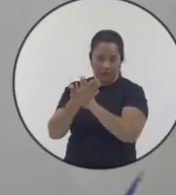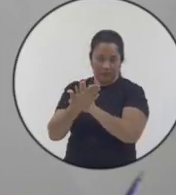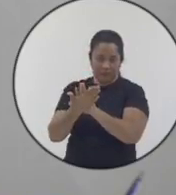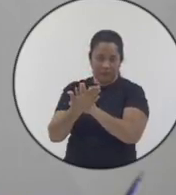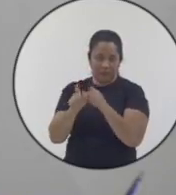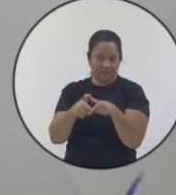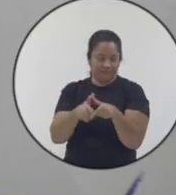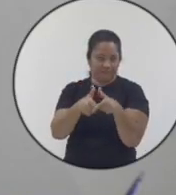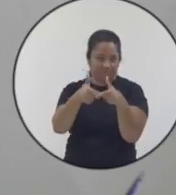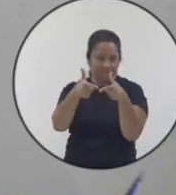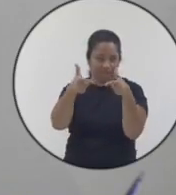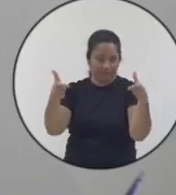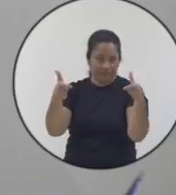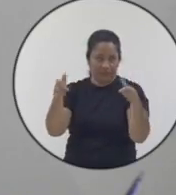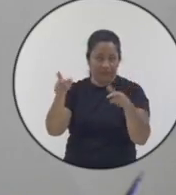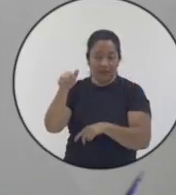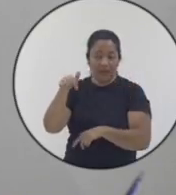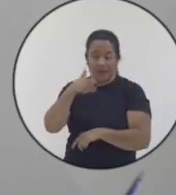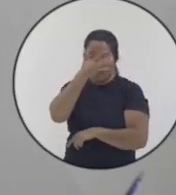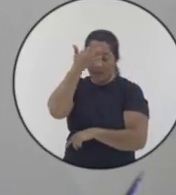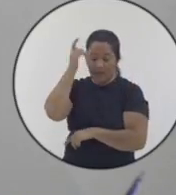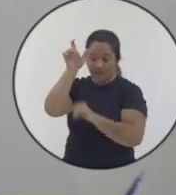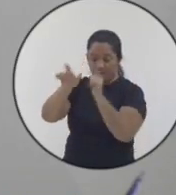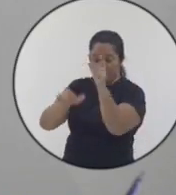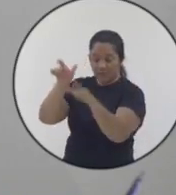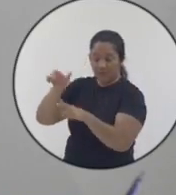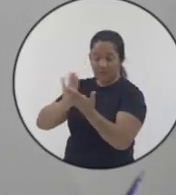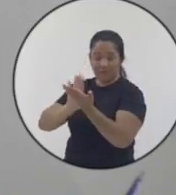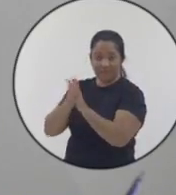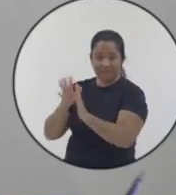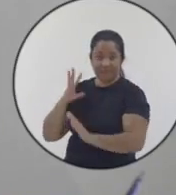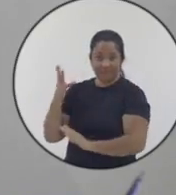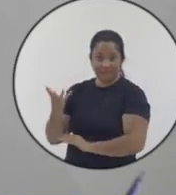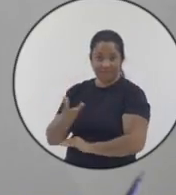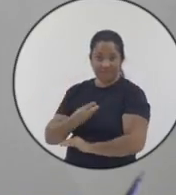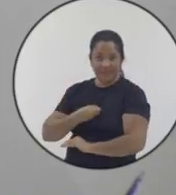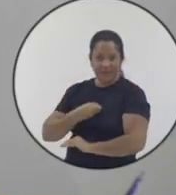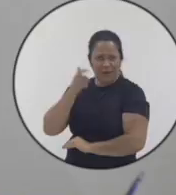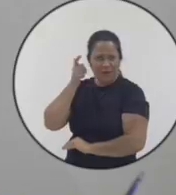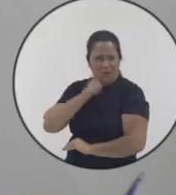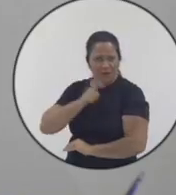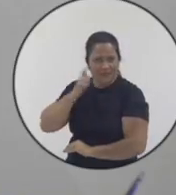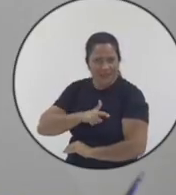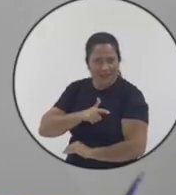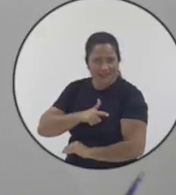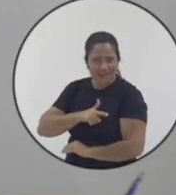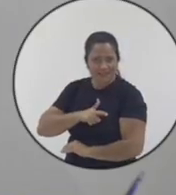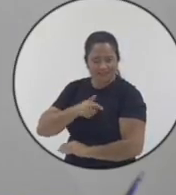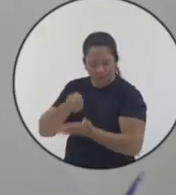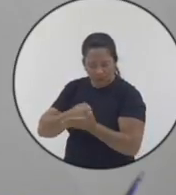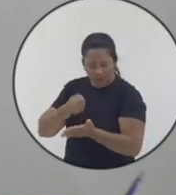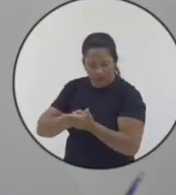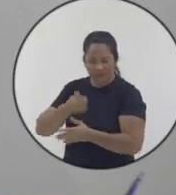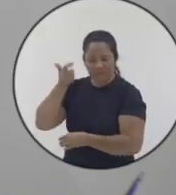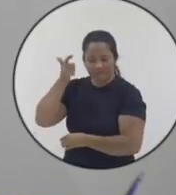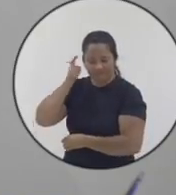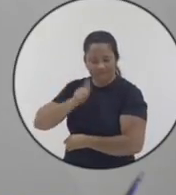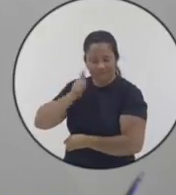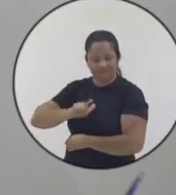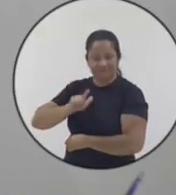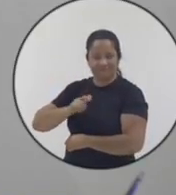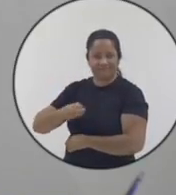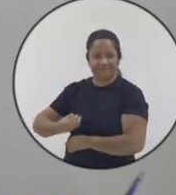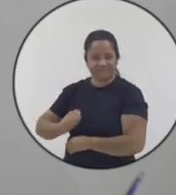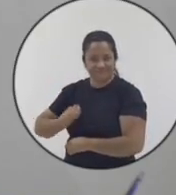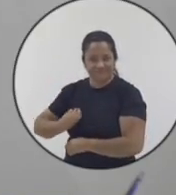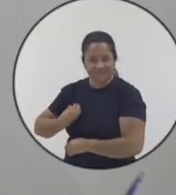país essas pessoas conseguem não somente existir, mas se organizar e lutar, é porque para